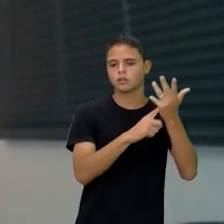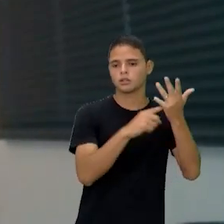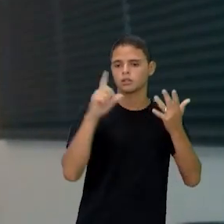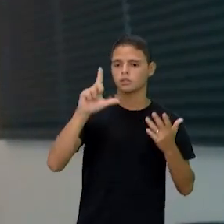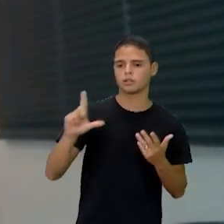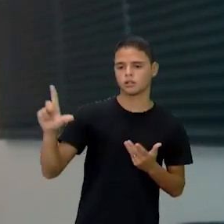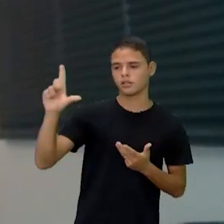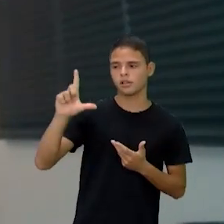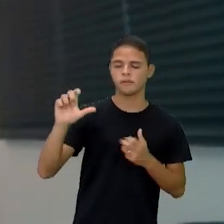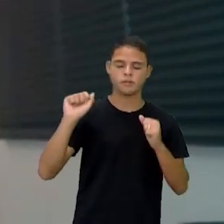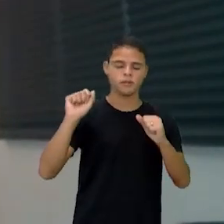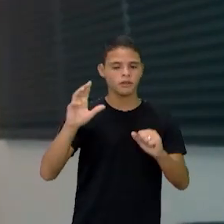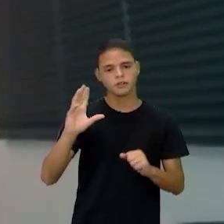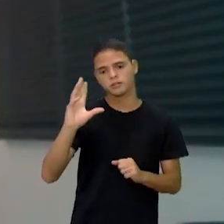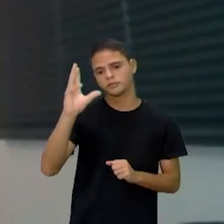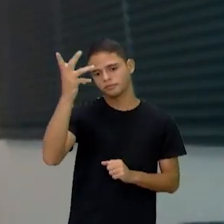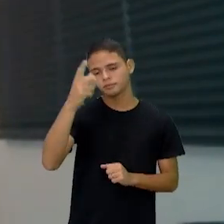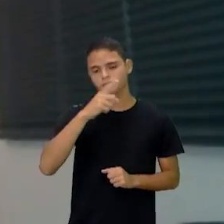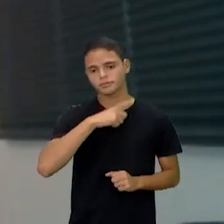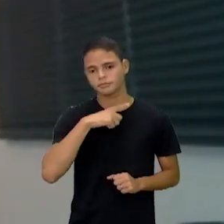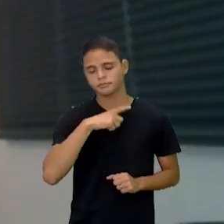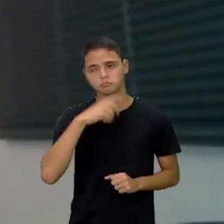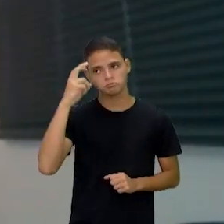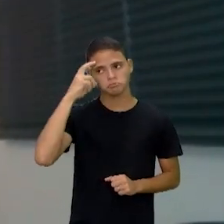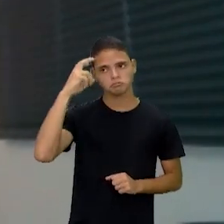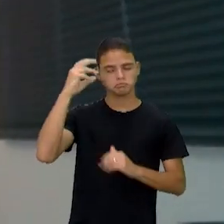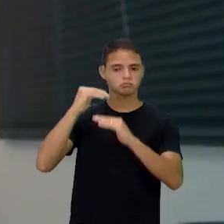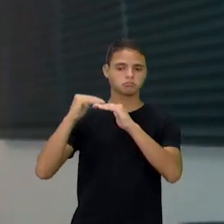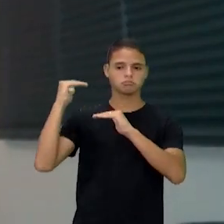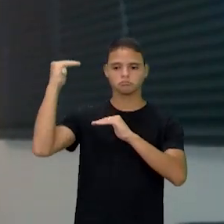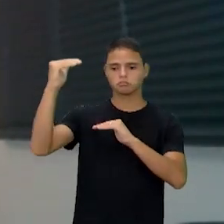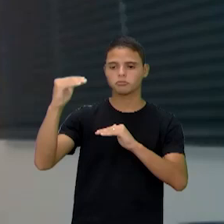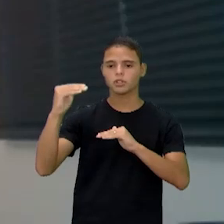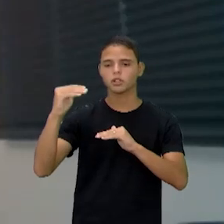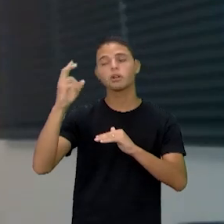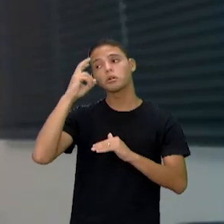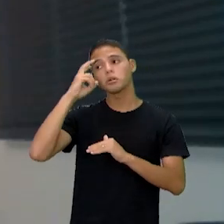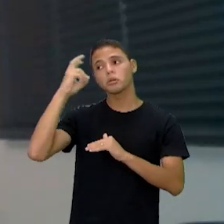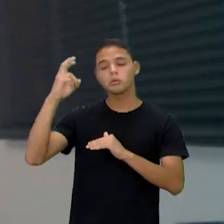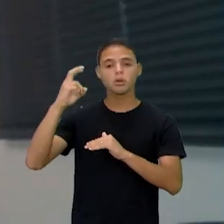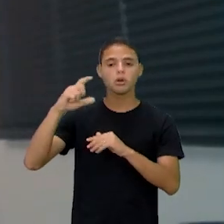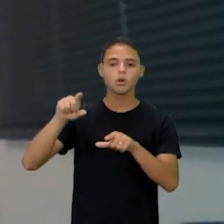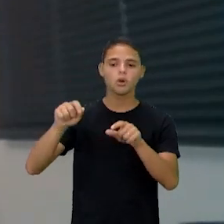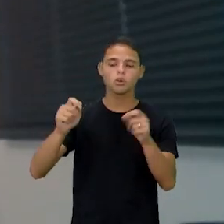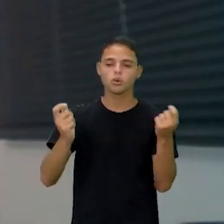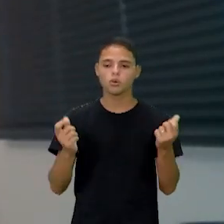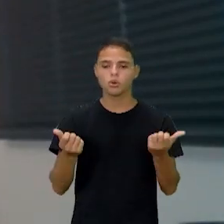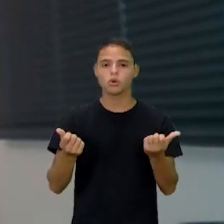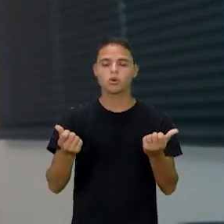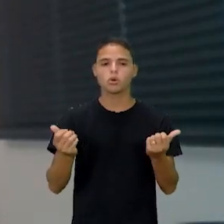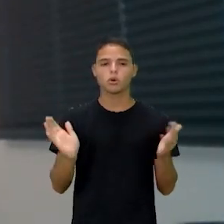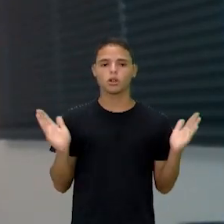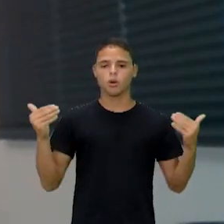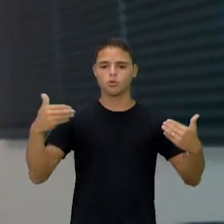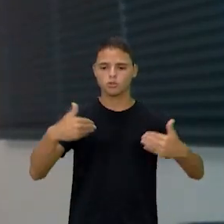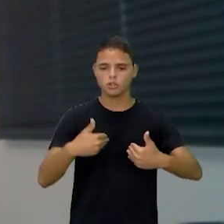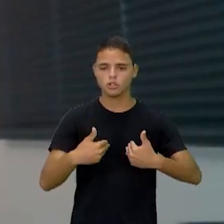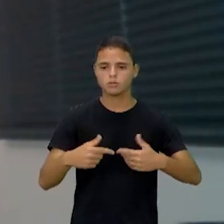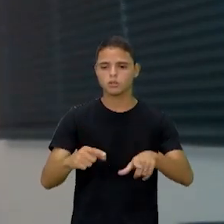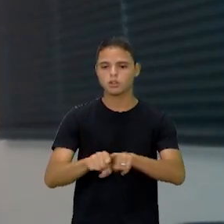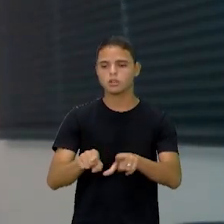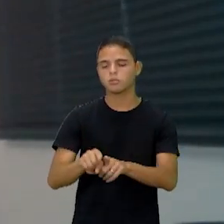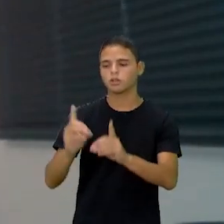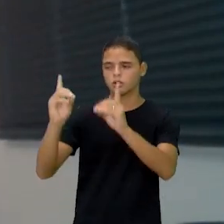pode acontecer tendo superdotação com TDAH, superdotação com autismo, superdotação com